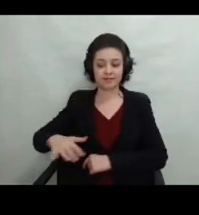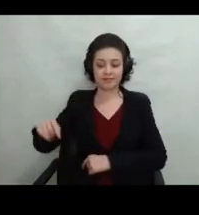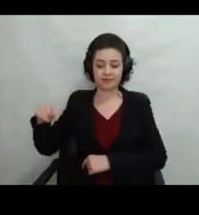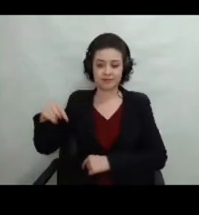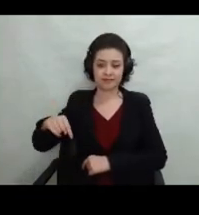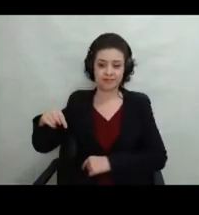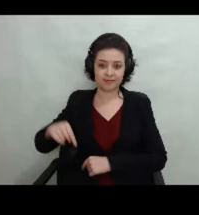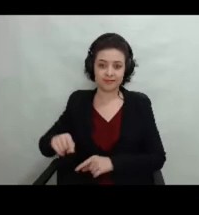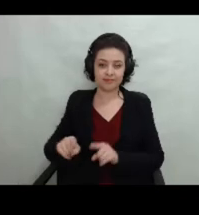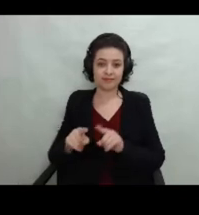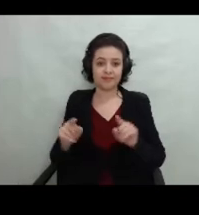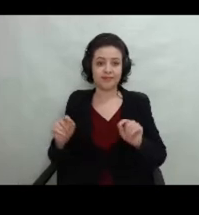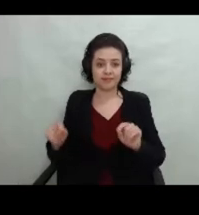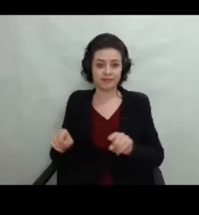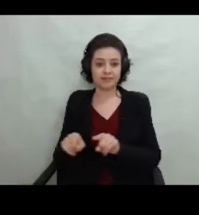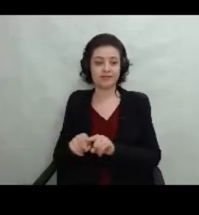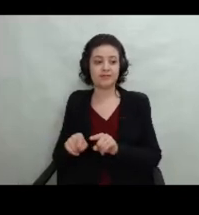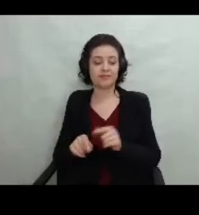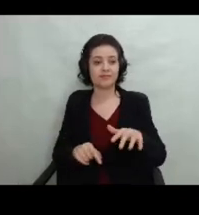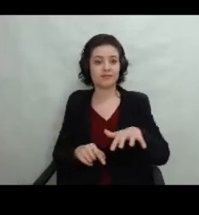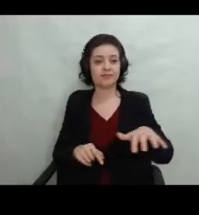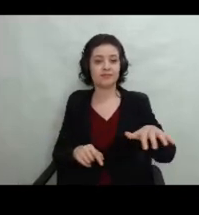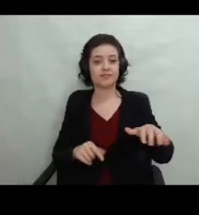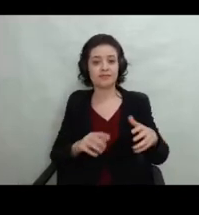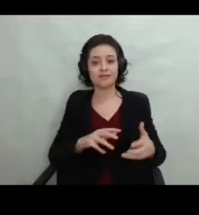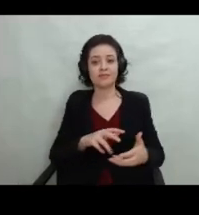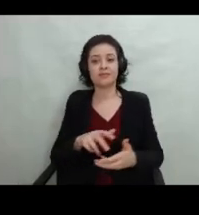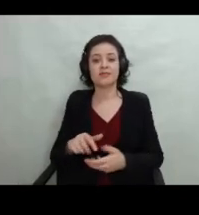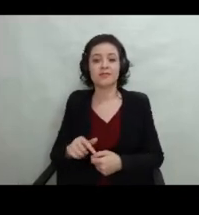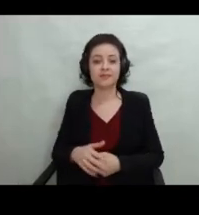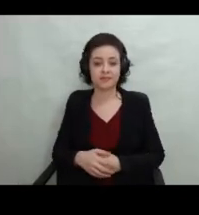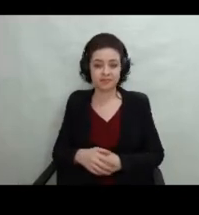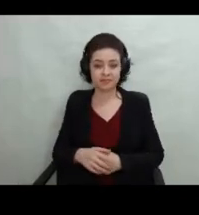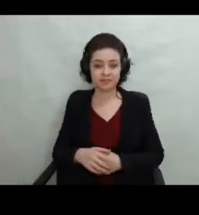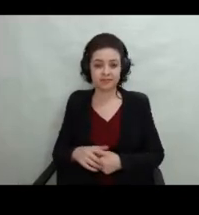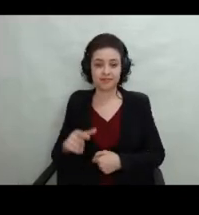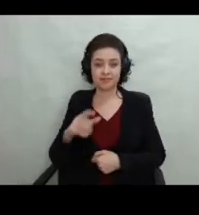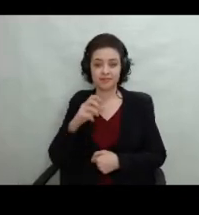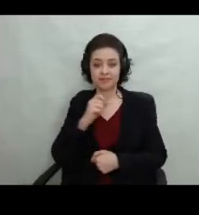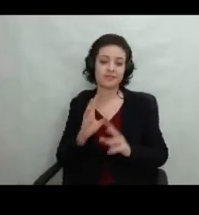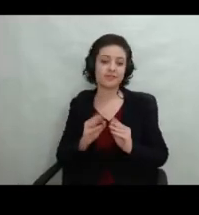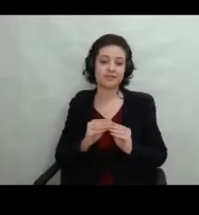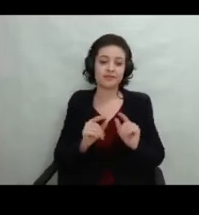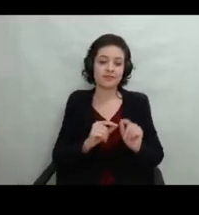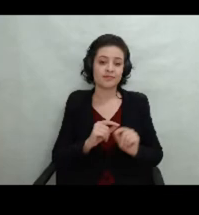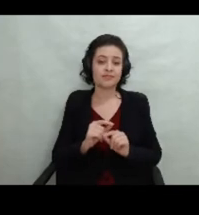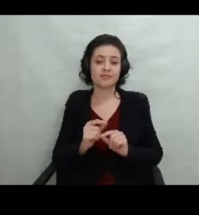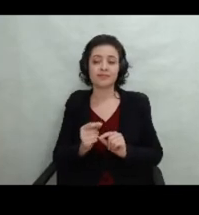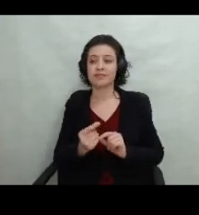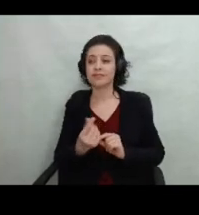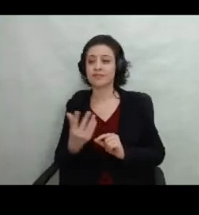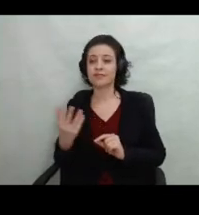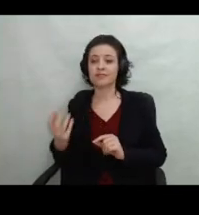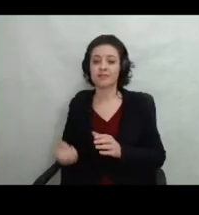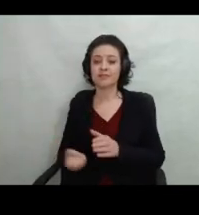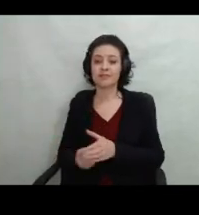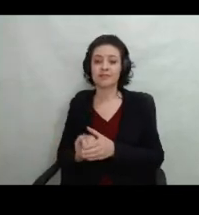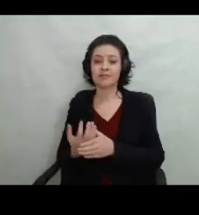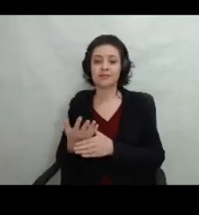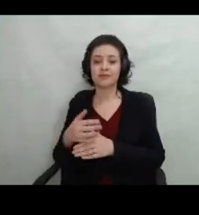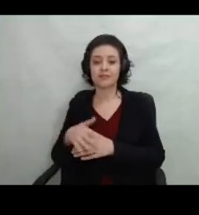serve também para outras regiões do mundo. E esse mapa, rapidamente, mostra que são muitas as fontes de fármacos,